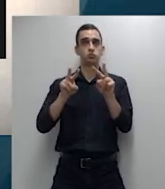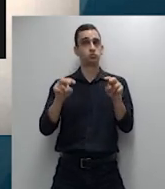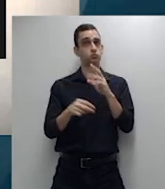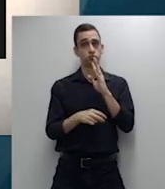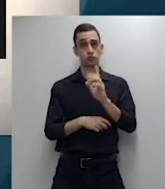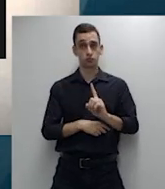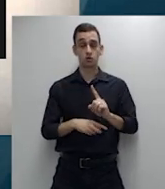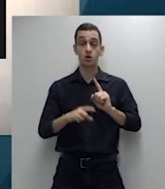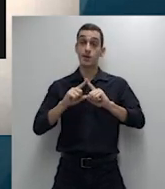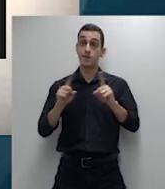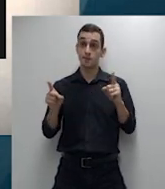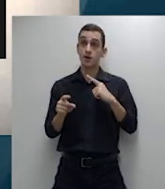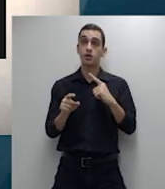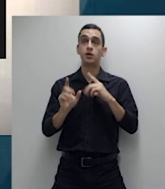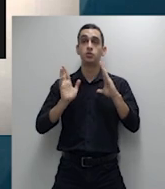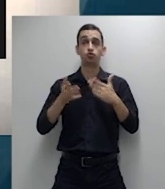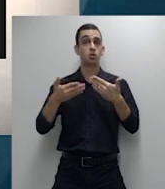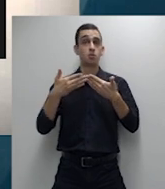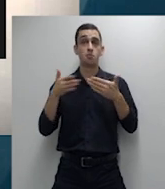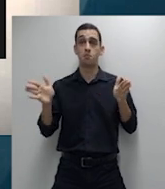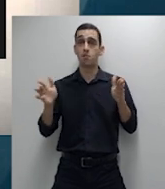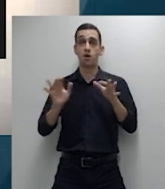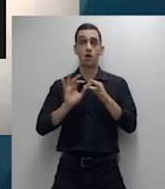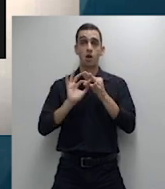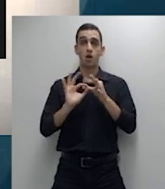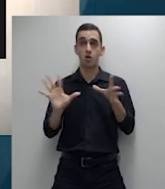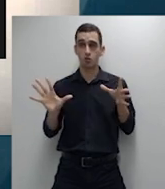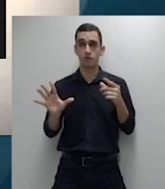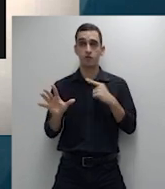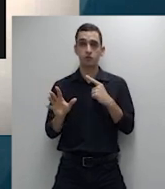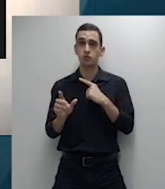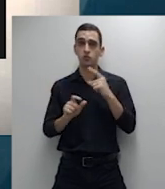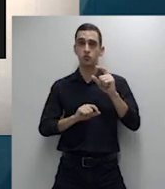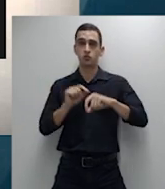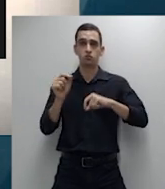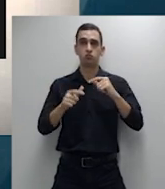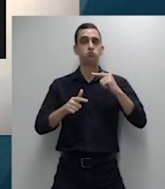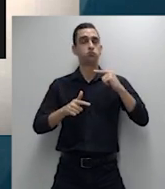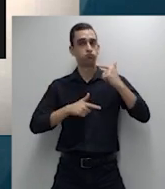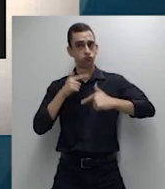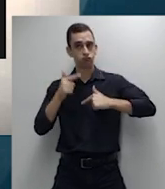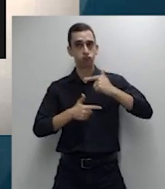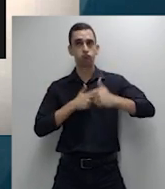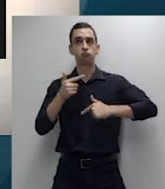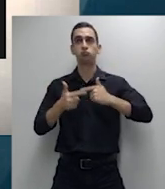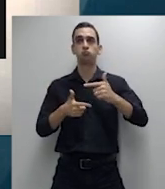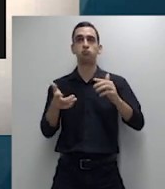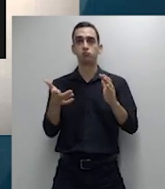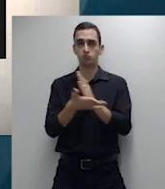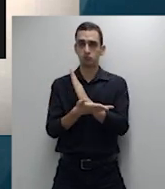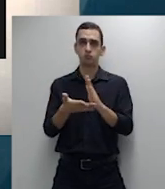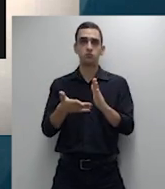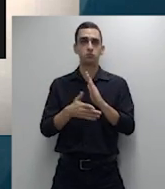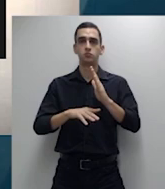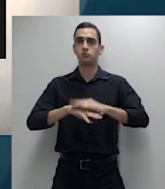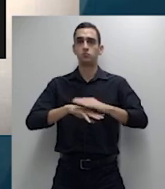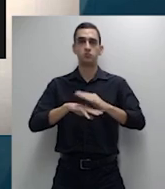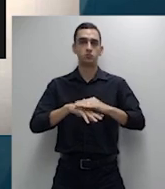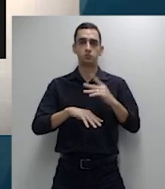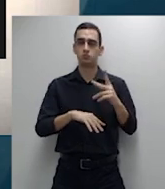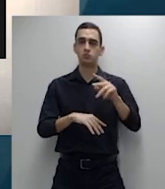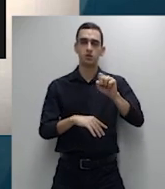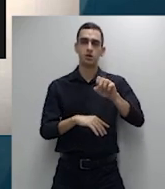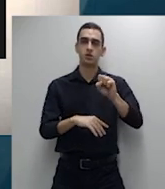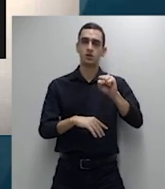abre e se mantém aberta os serviços praticados exercícios emprestados pior Star One